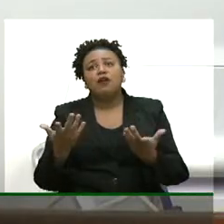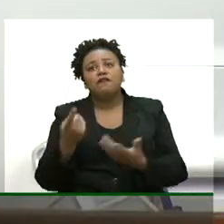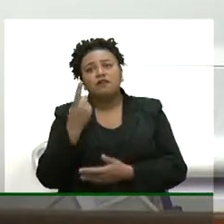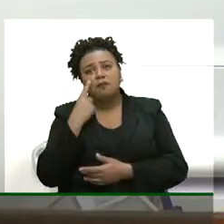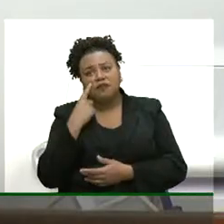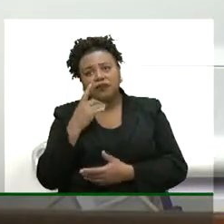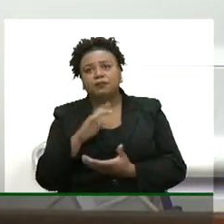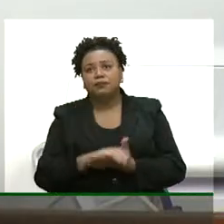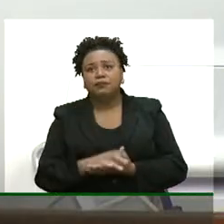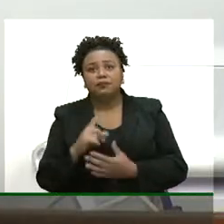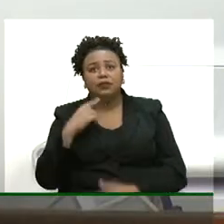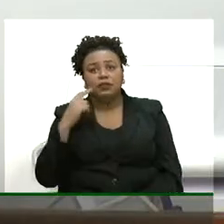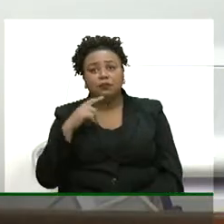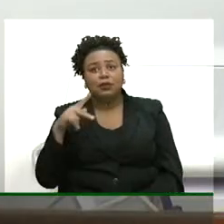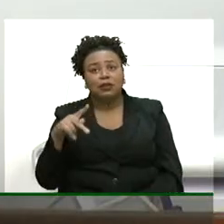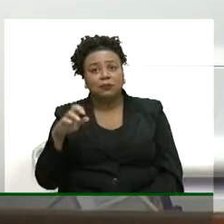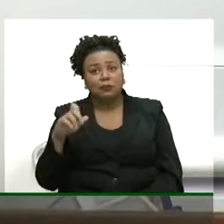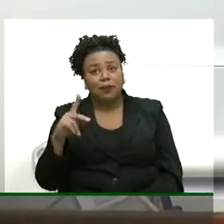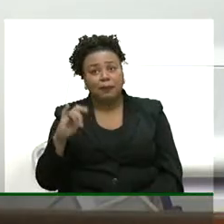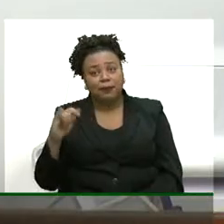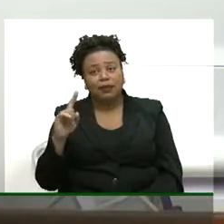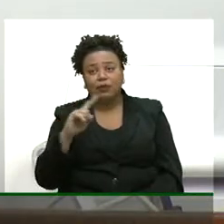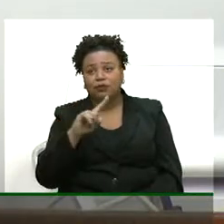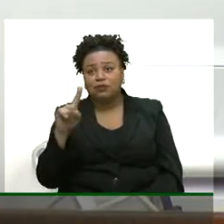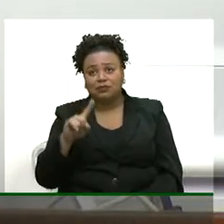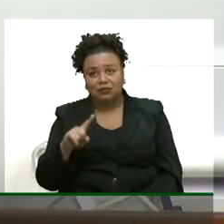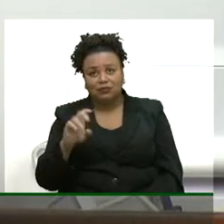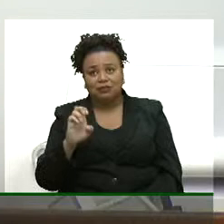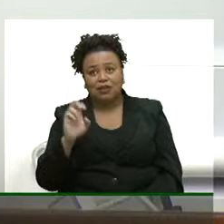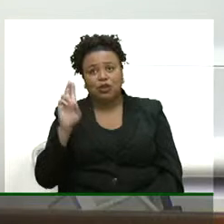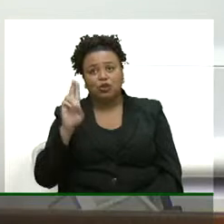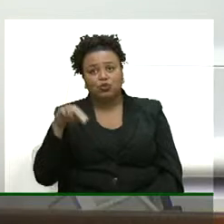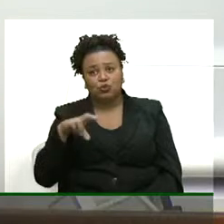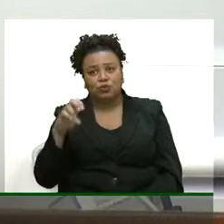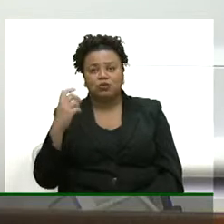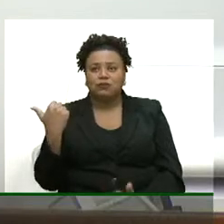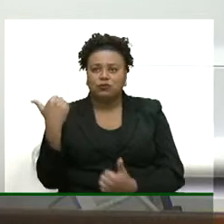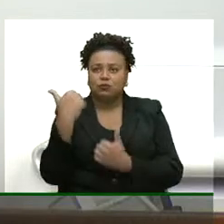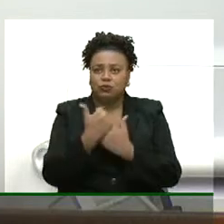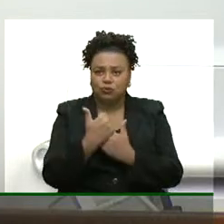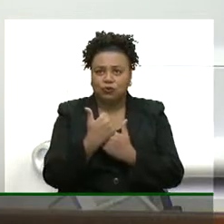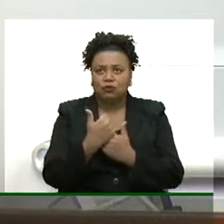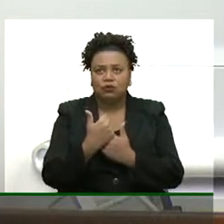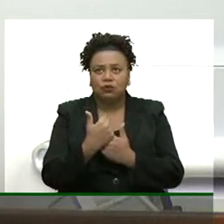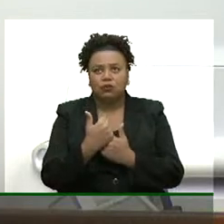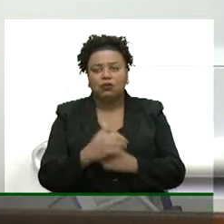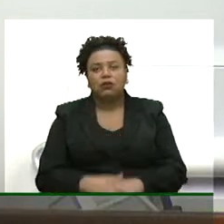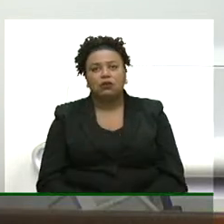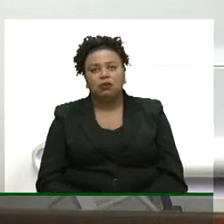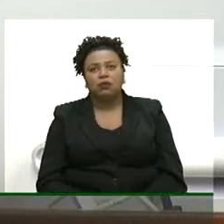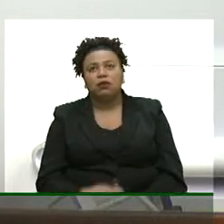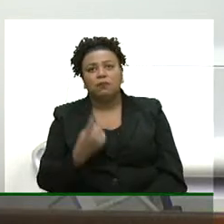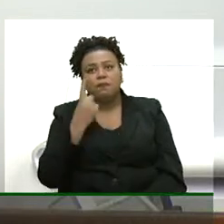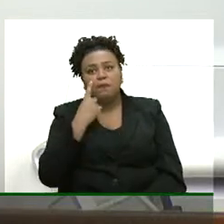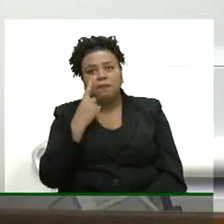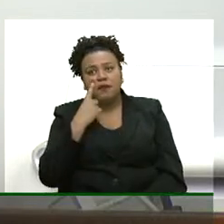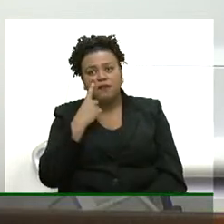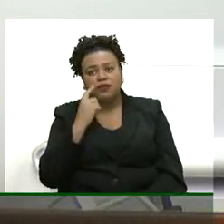vamos passar aí o deputado Pepe Vargas, que é o deputado Zé Nunes, por cedência do deputado Pepe Vargas, para ver aqui,